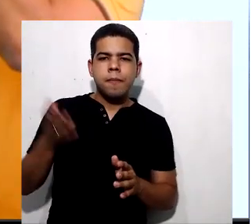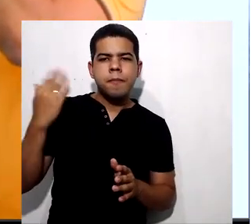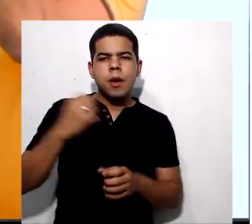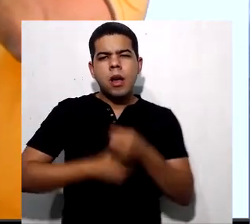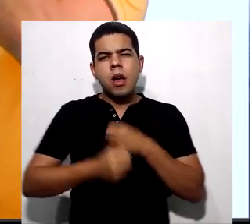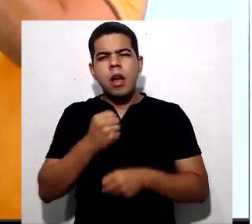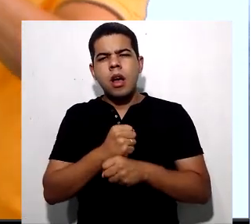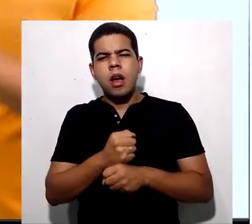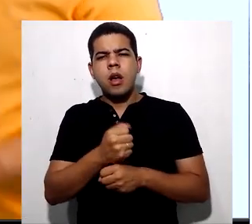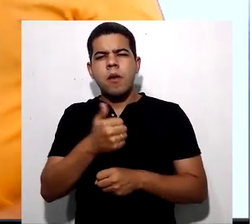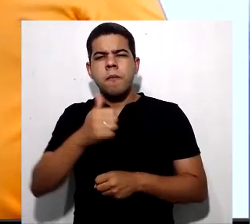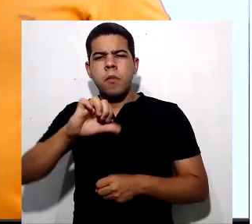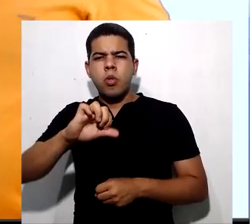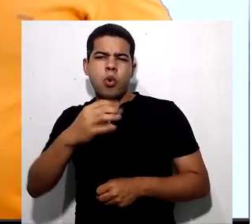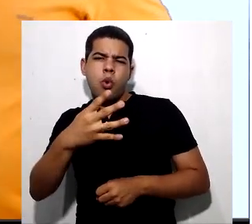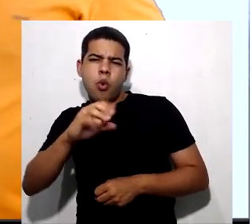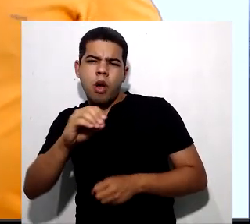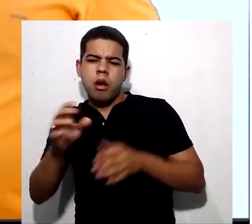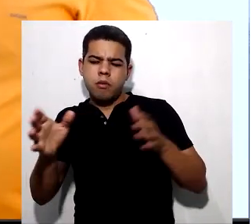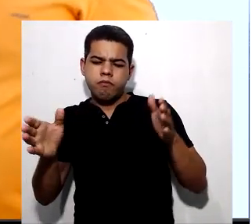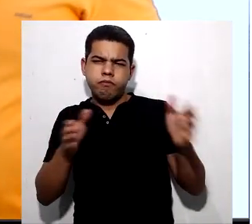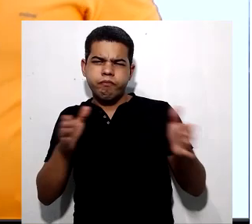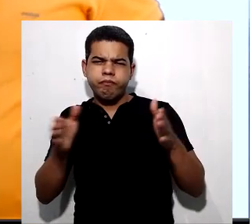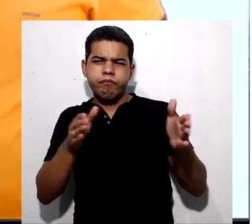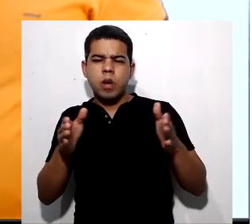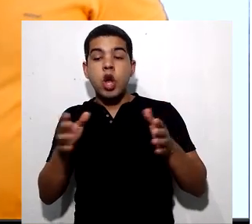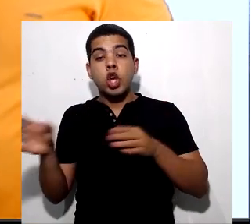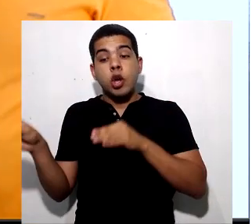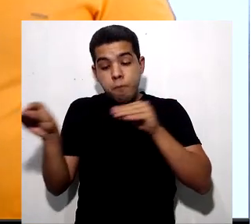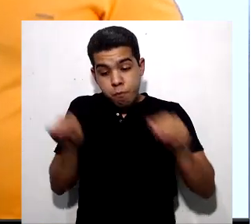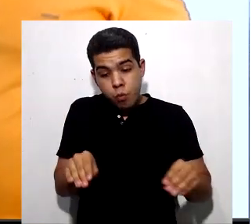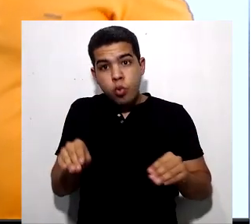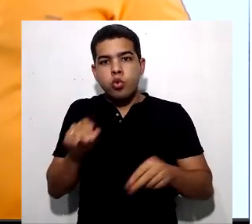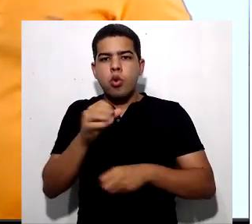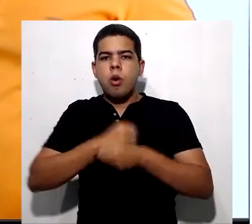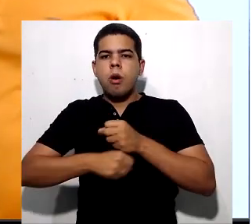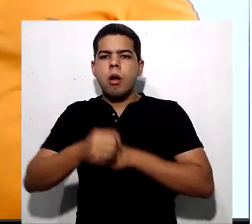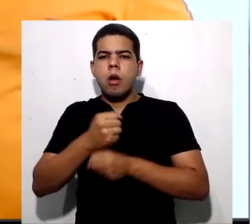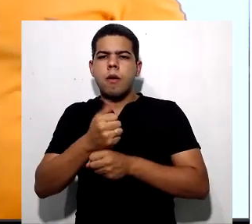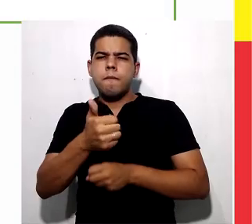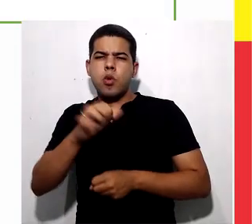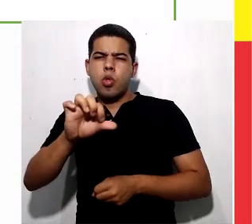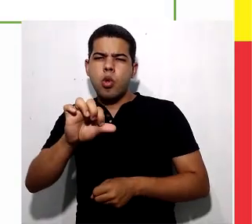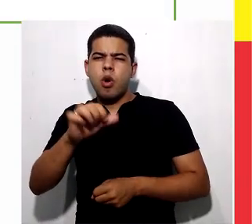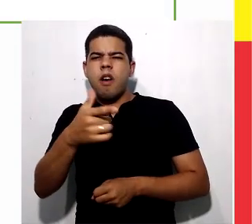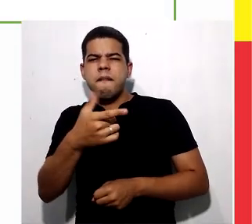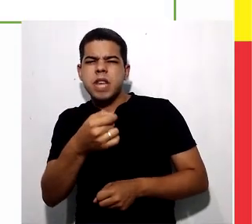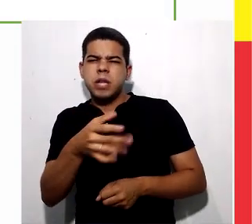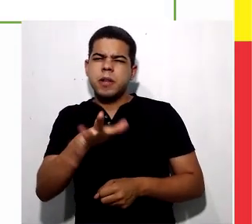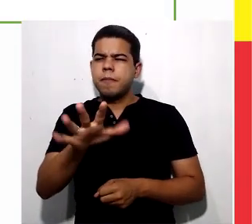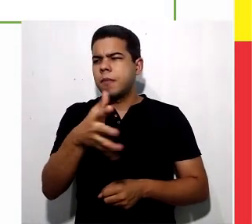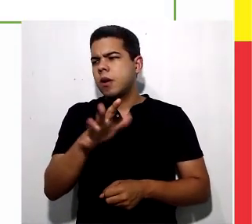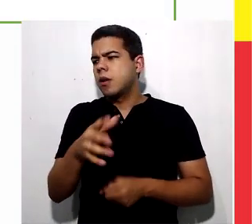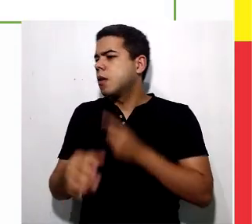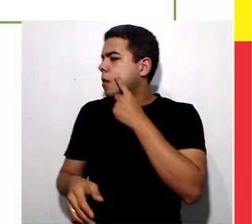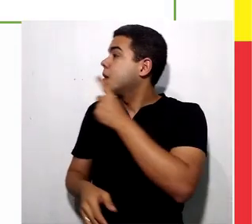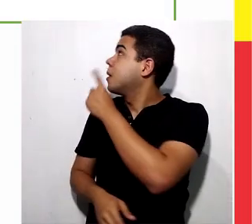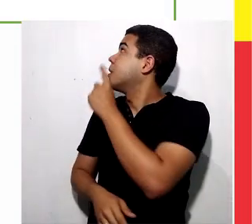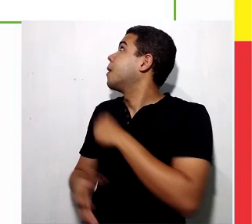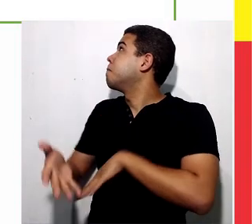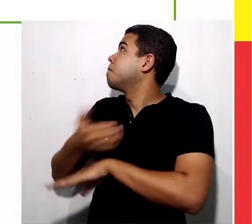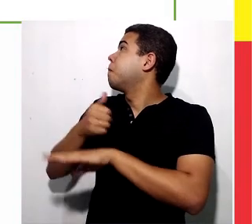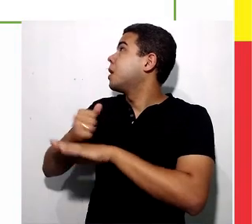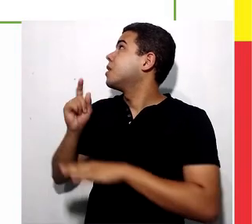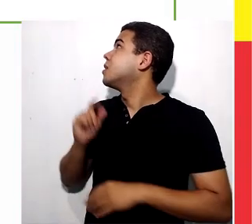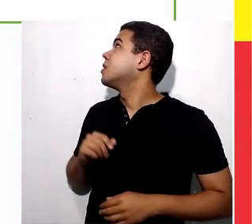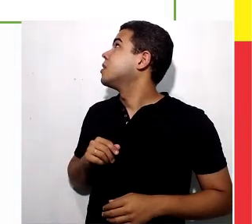década de 40, ela chega aqui na década de 20, na verdade. Essa fotografia que é na tela é a fotografia da Praça